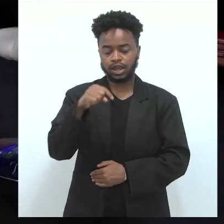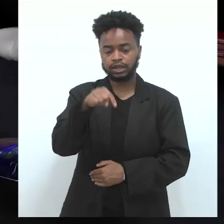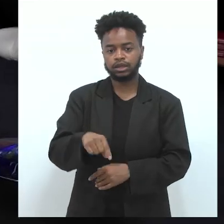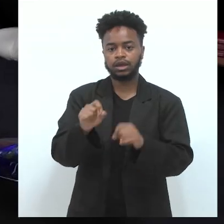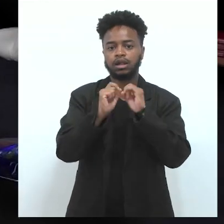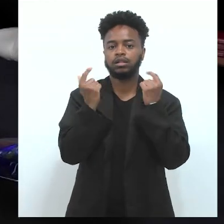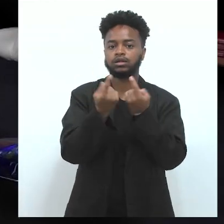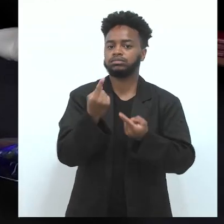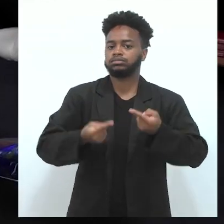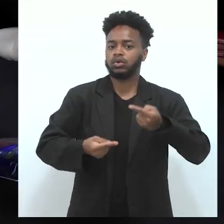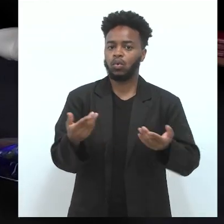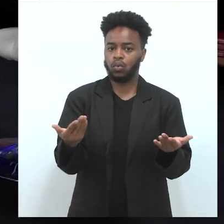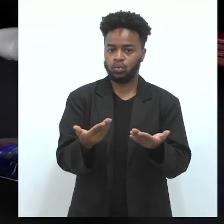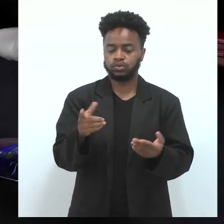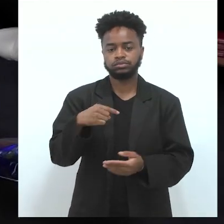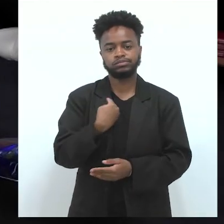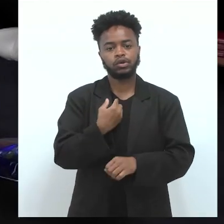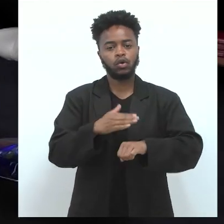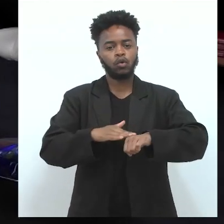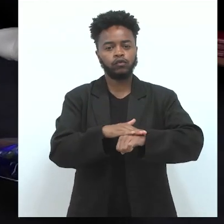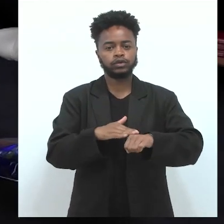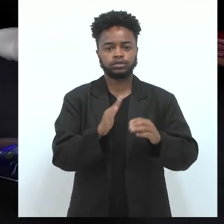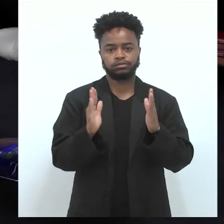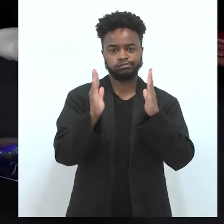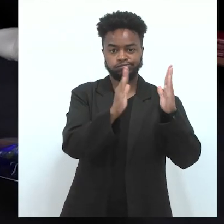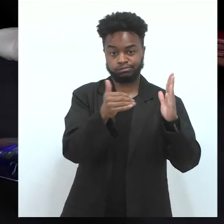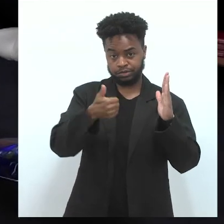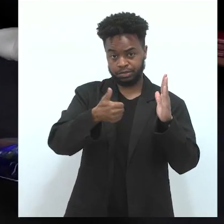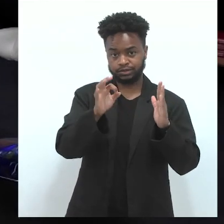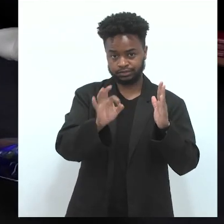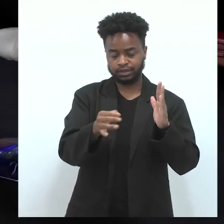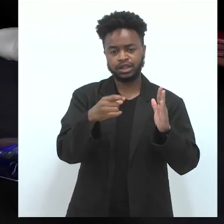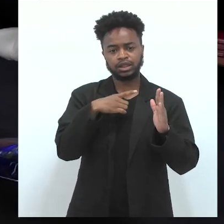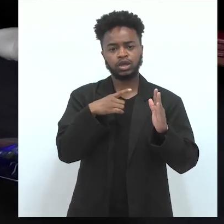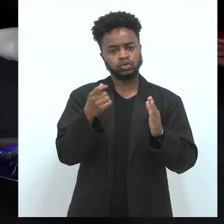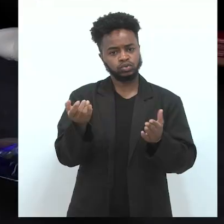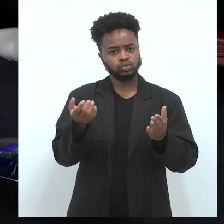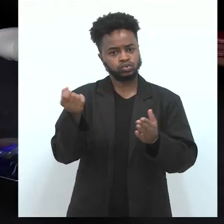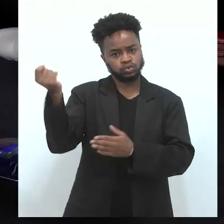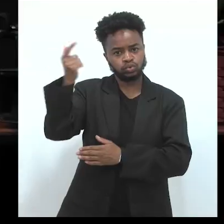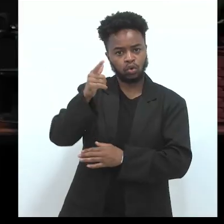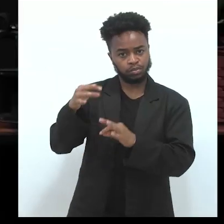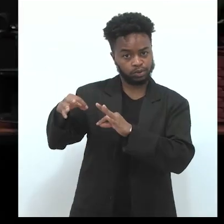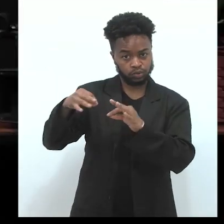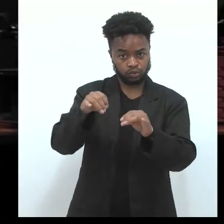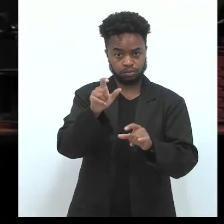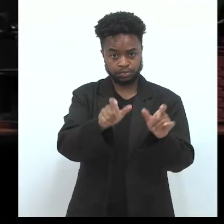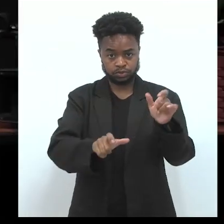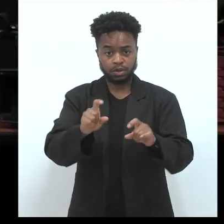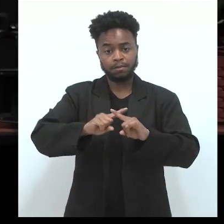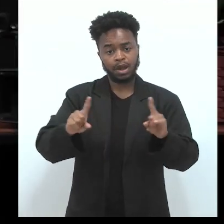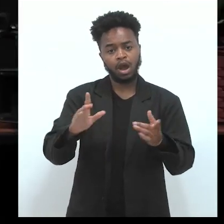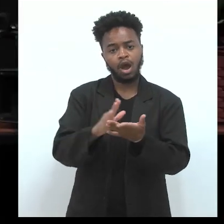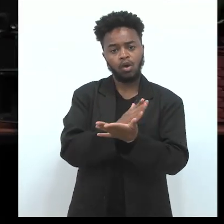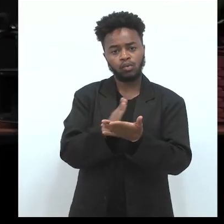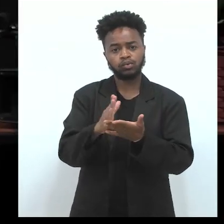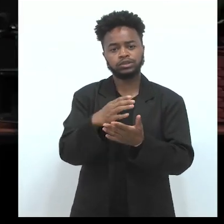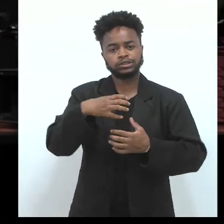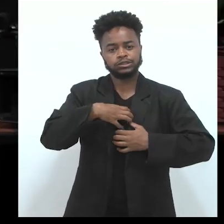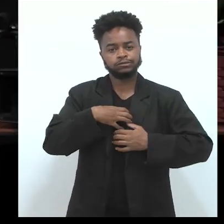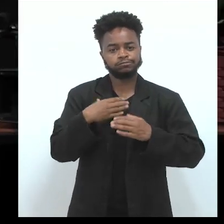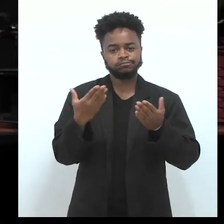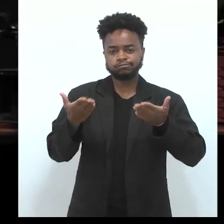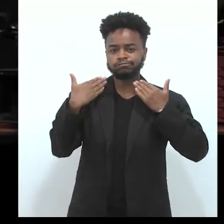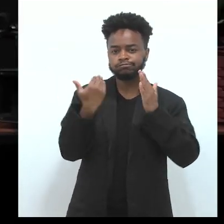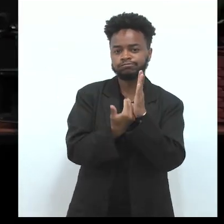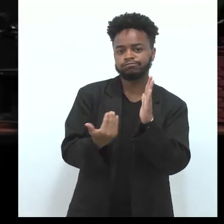hoje. Como a gente estava falando no primeiro bloco, né? O sol é para todo mundo, mas infelizmente tem gente que é mais sensível